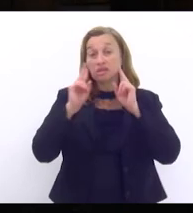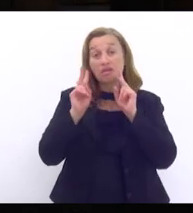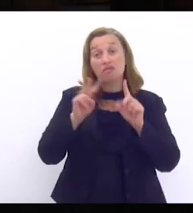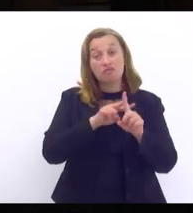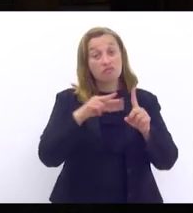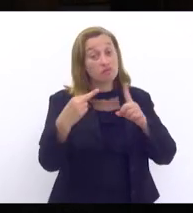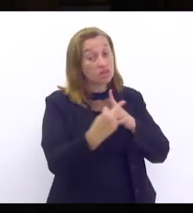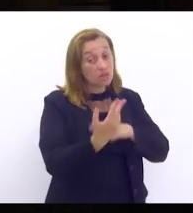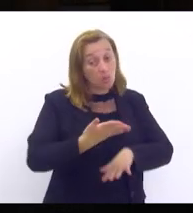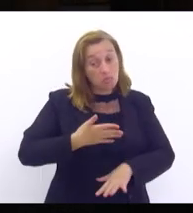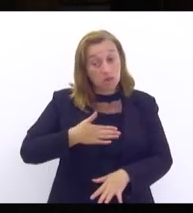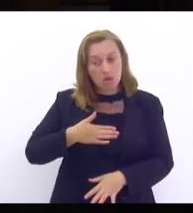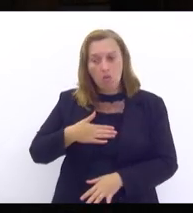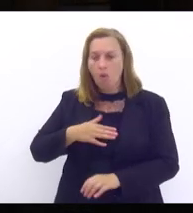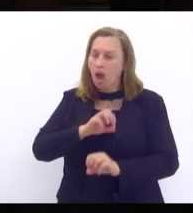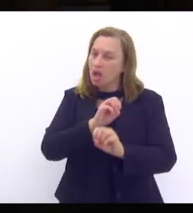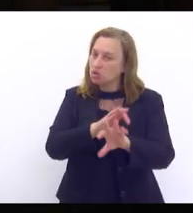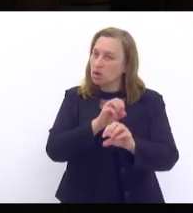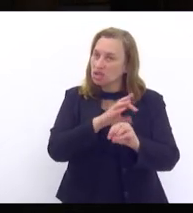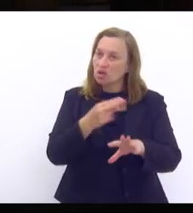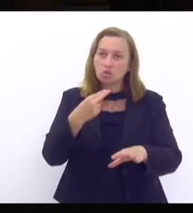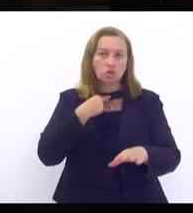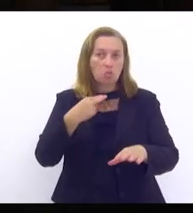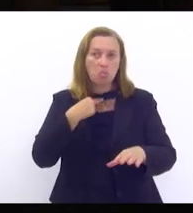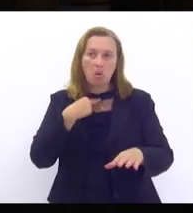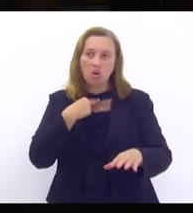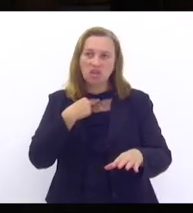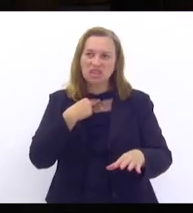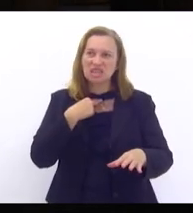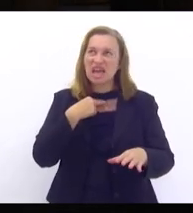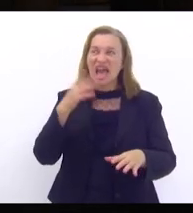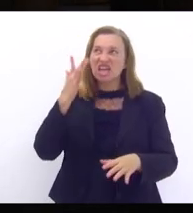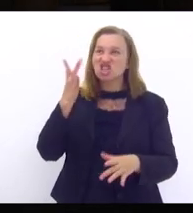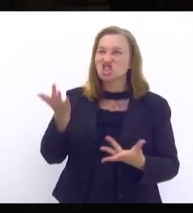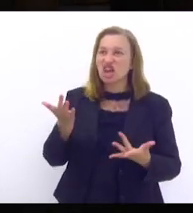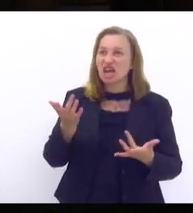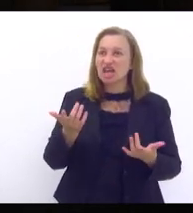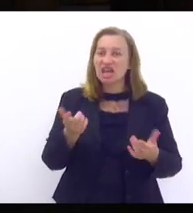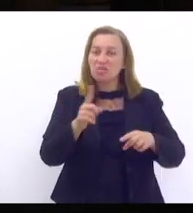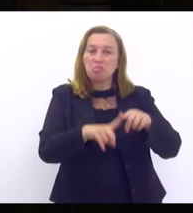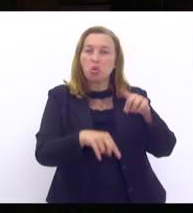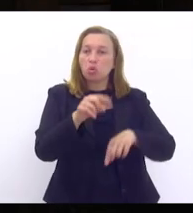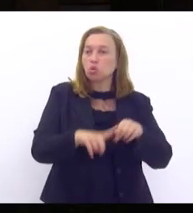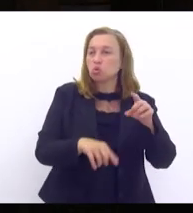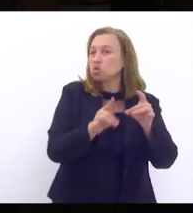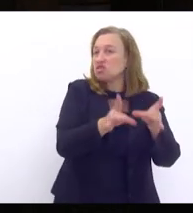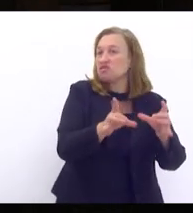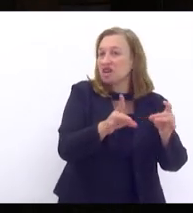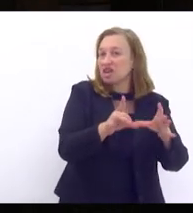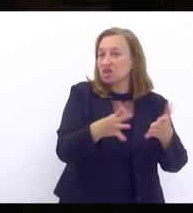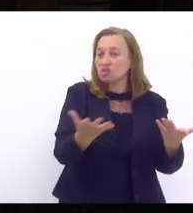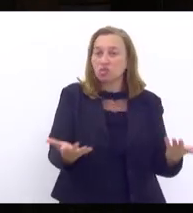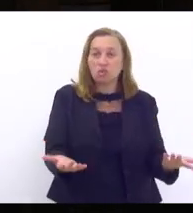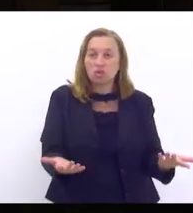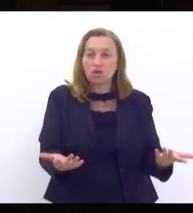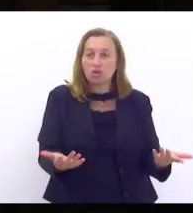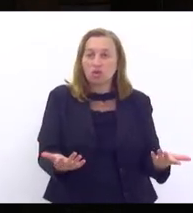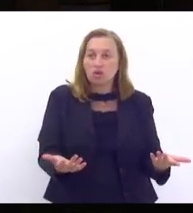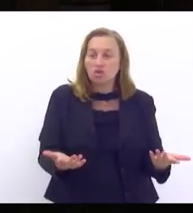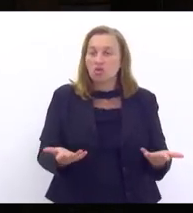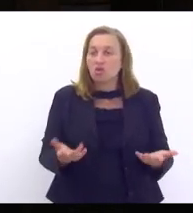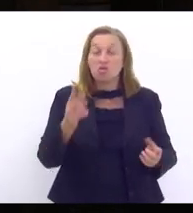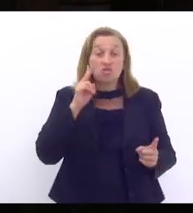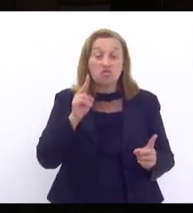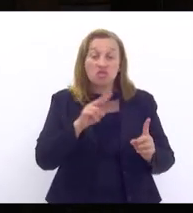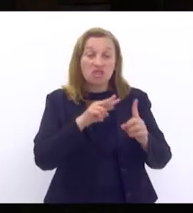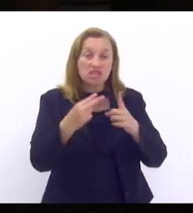vista, a educação não pode ser tratada como mercadoria, a educação não pode ser tratada como algo a visar